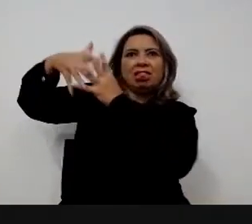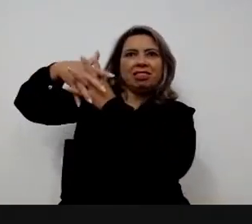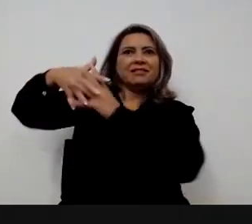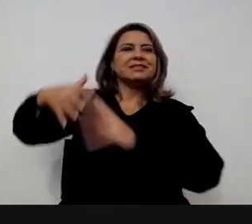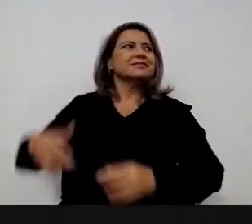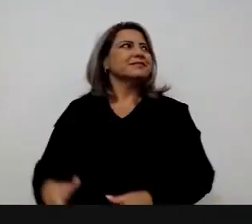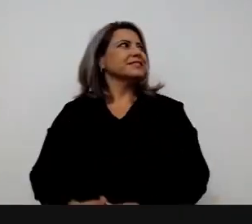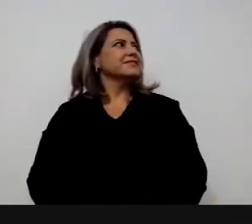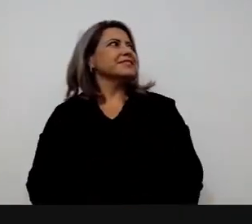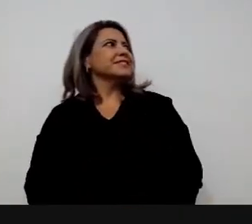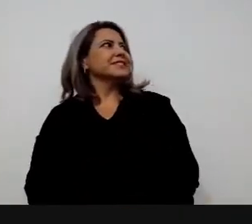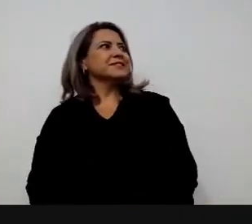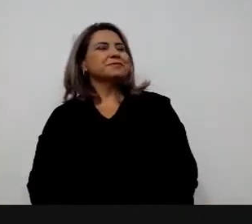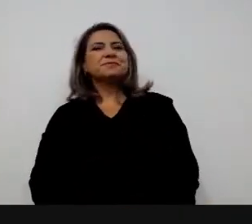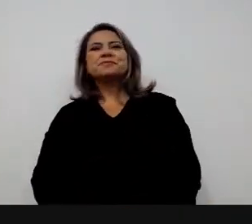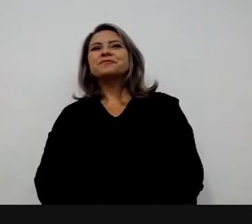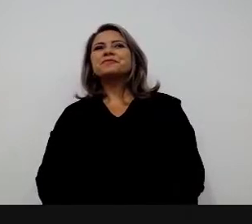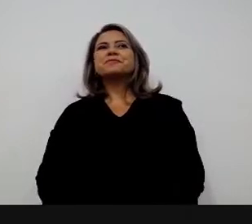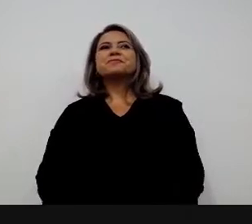Obrigado.